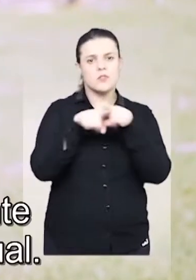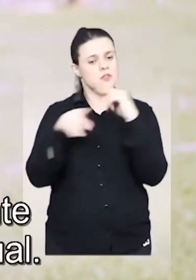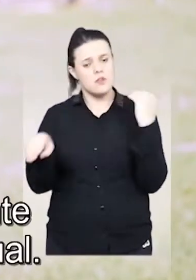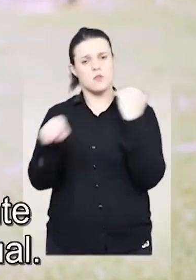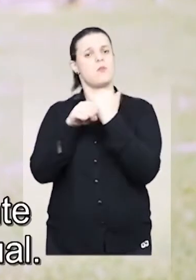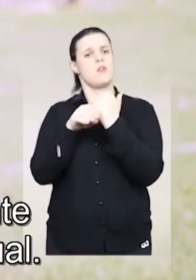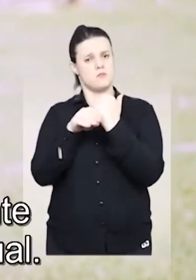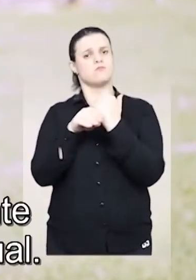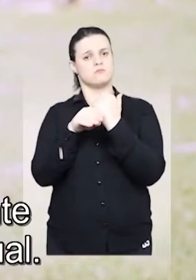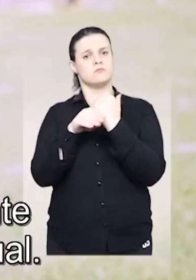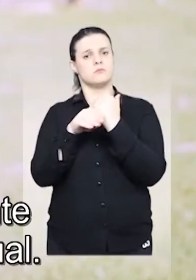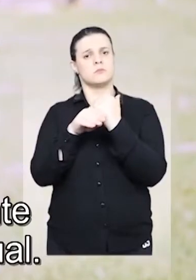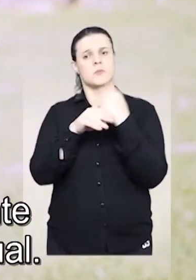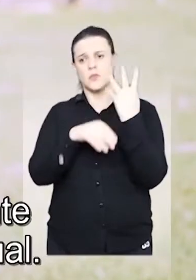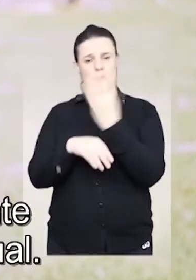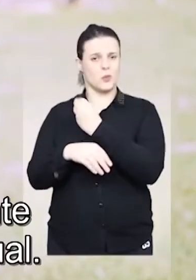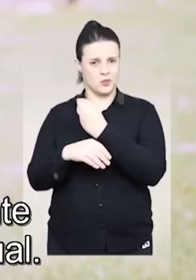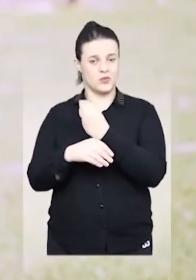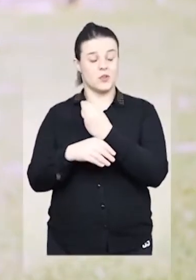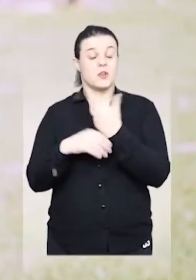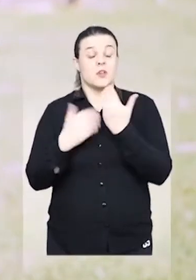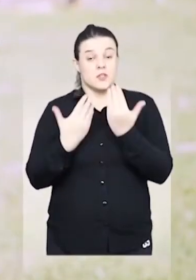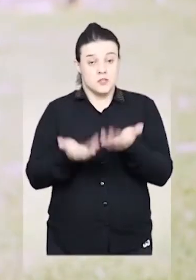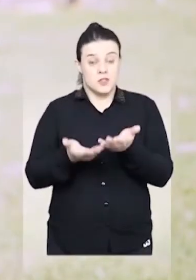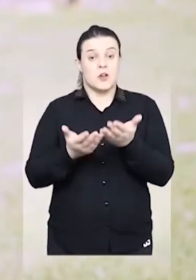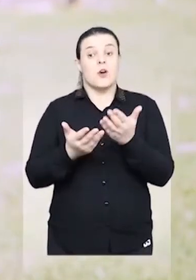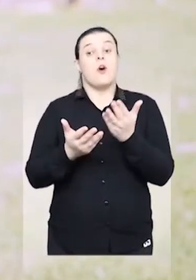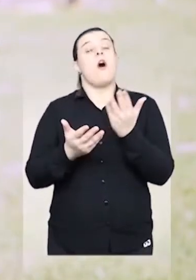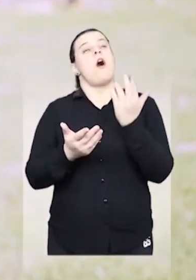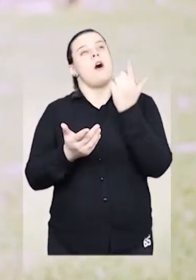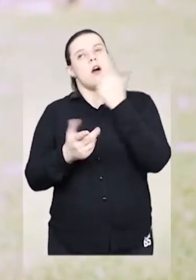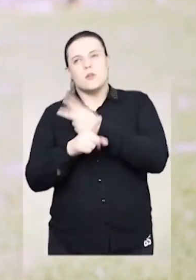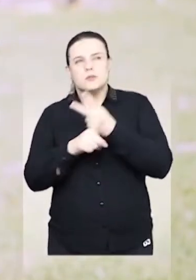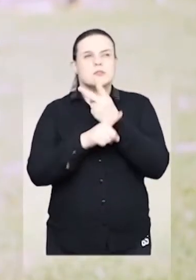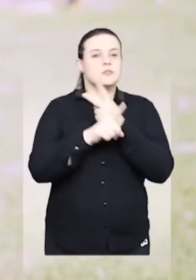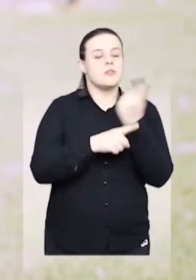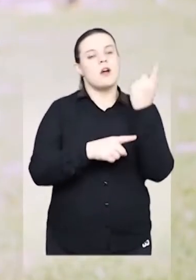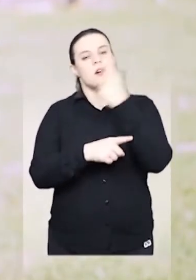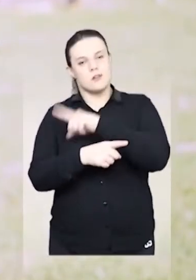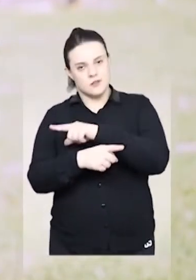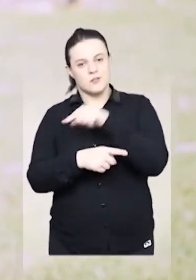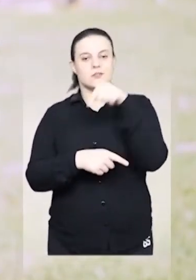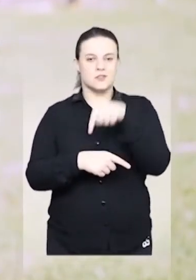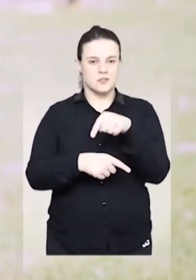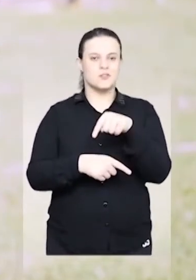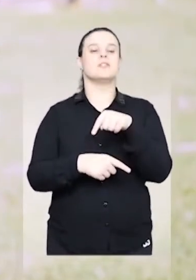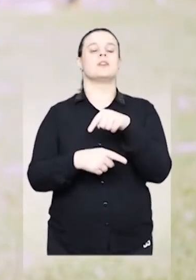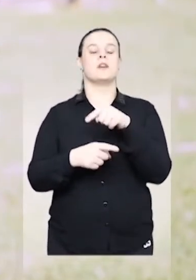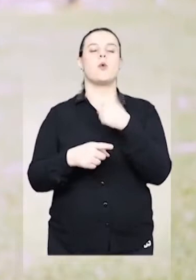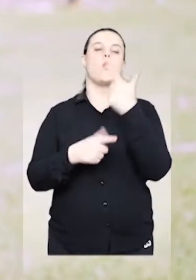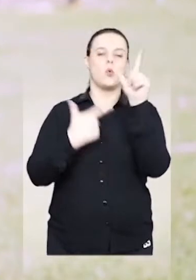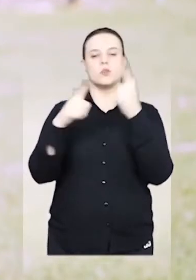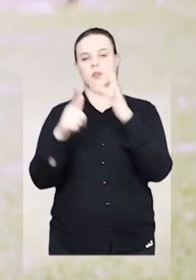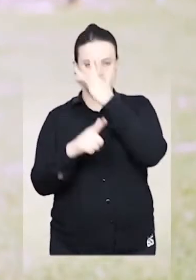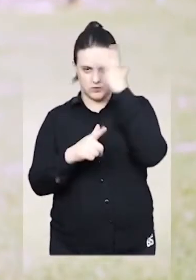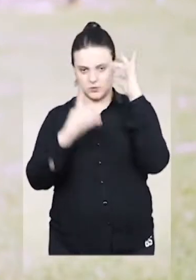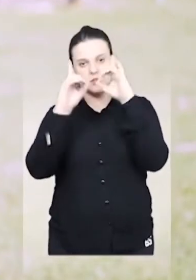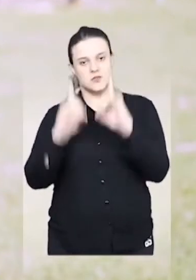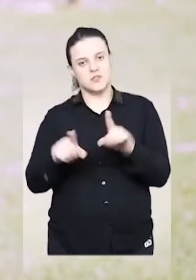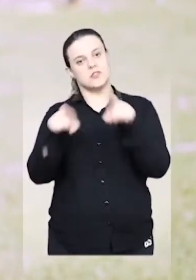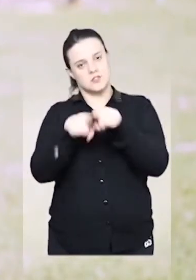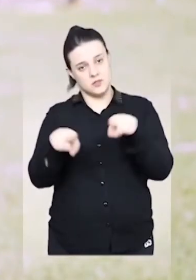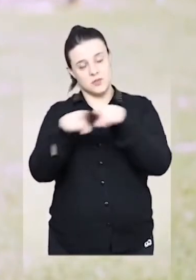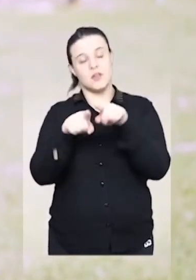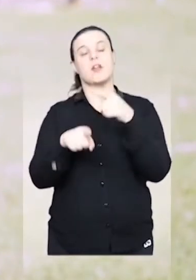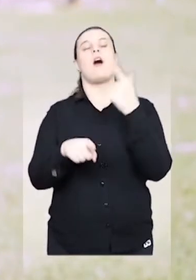de forma, assim, igual para igual. E foi nessa busca que eu encontrei o CTF, e lá eu encontrei outras pessoas com deficiências,